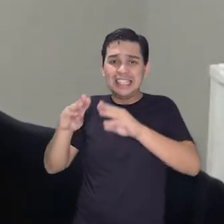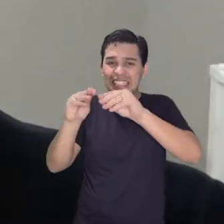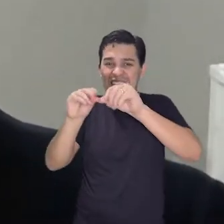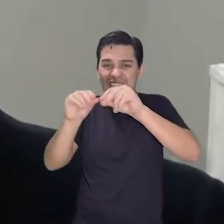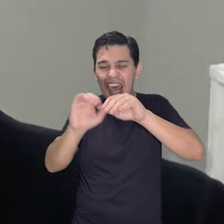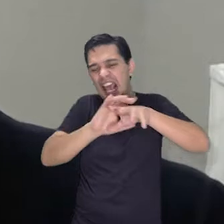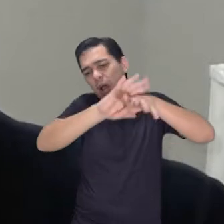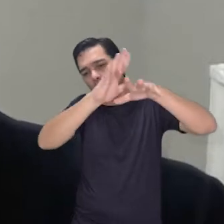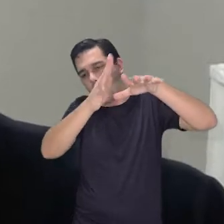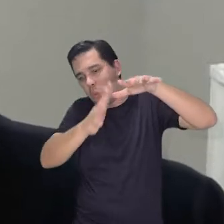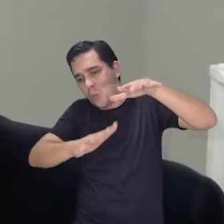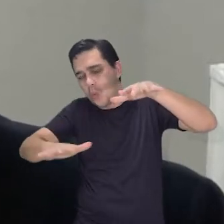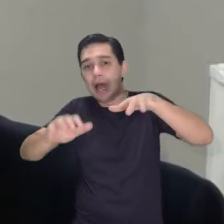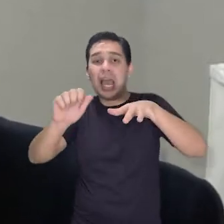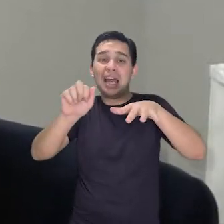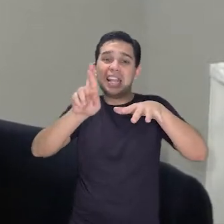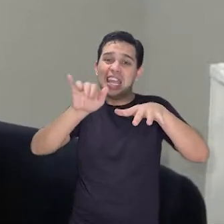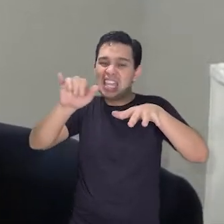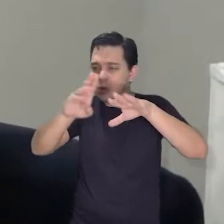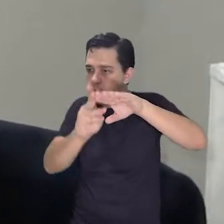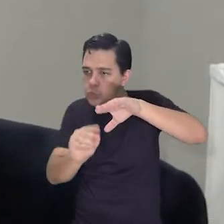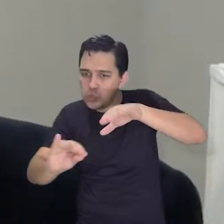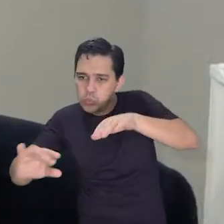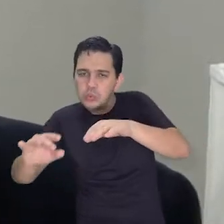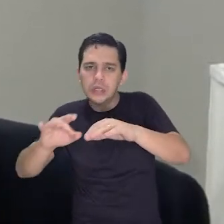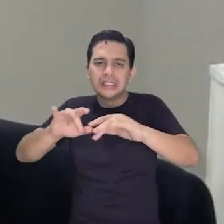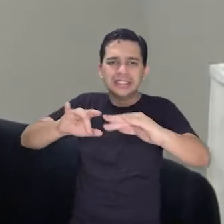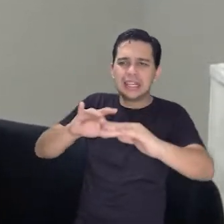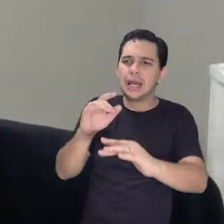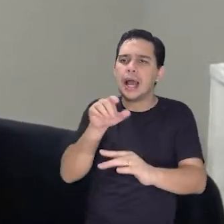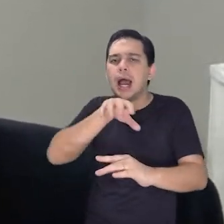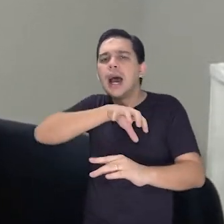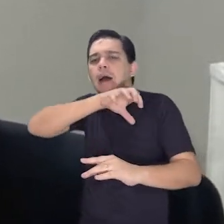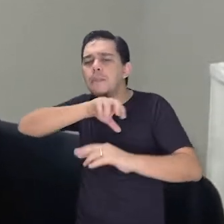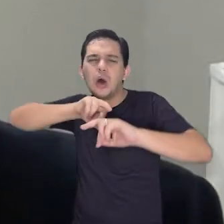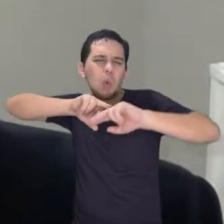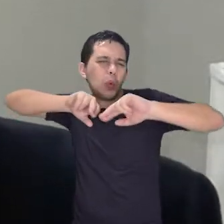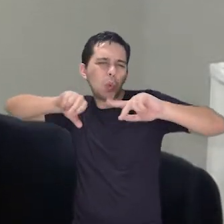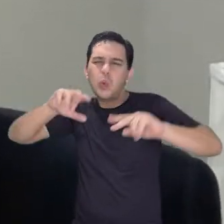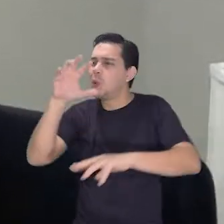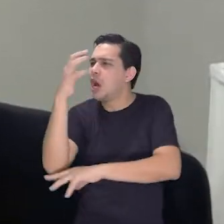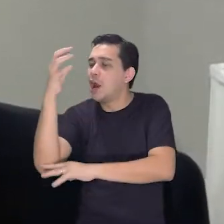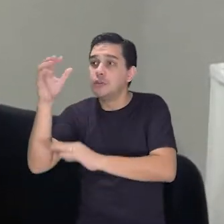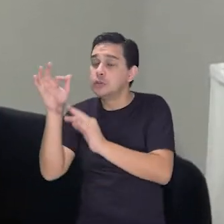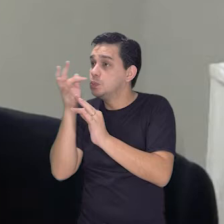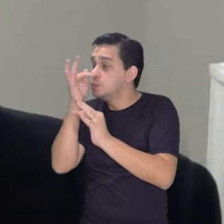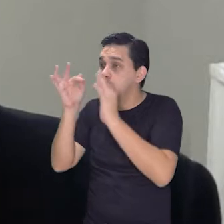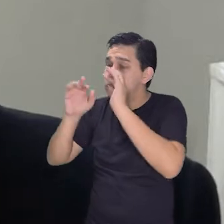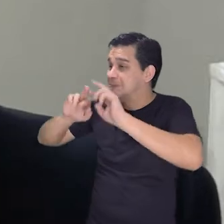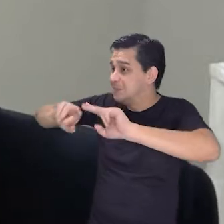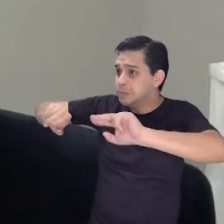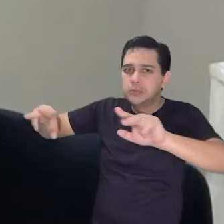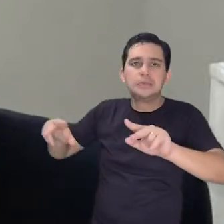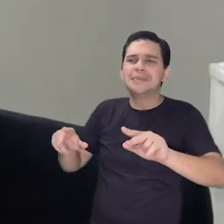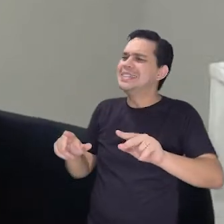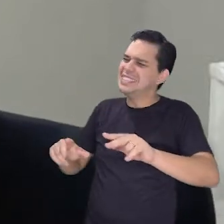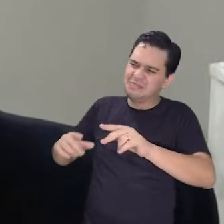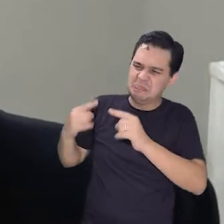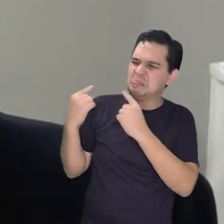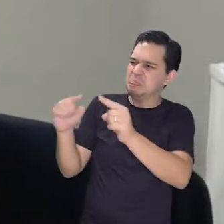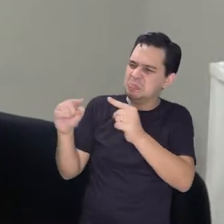ali dunas, nós temos vegetação fixadora de dunas, temos uma rica fauna e uma rica flora que foi